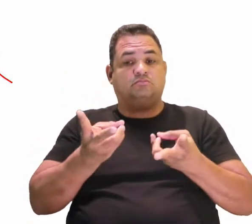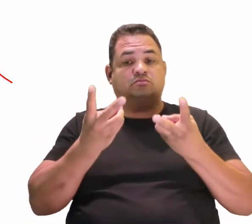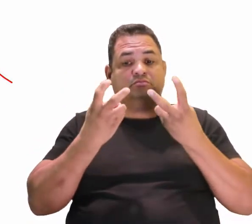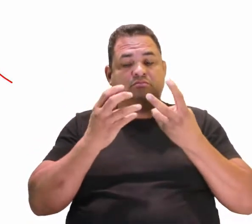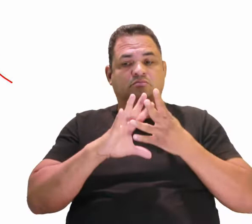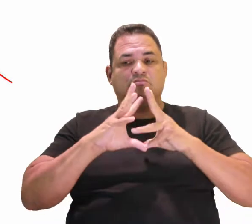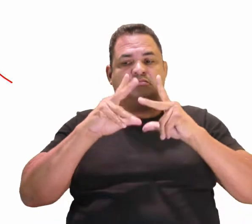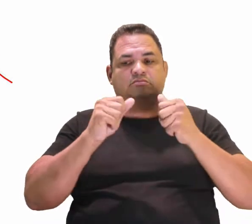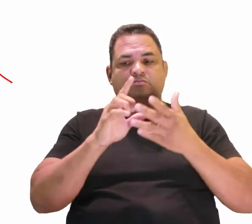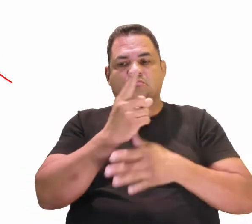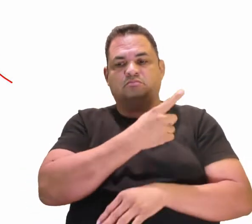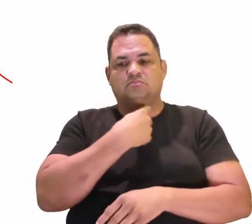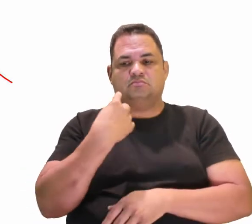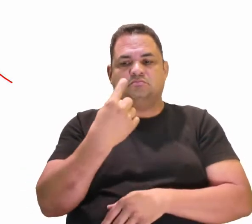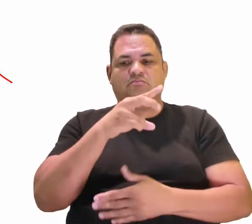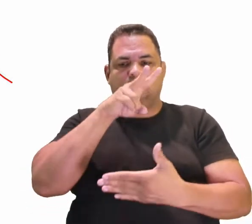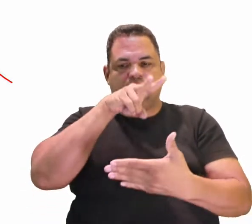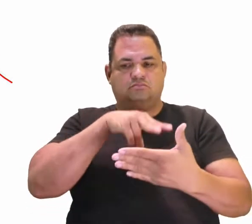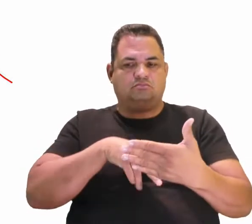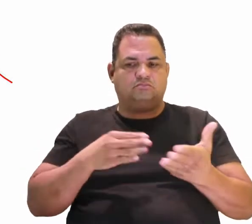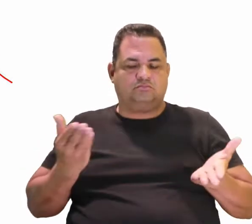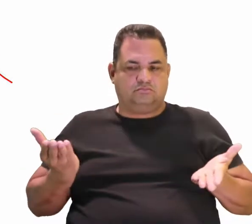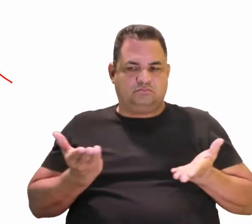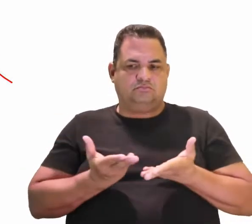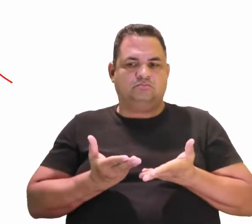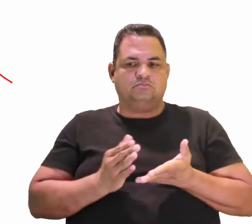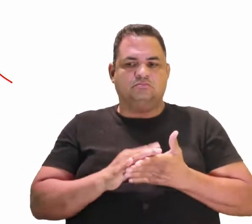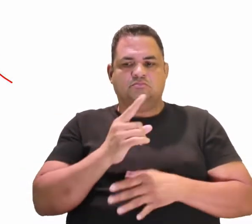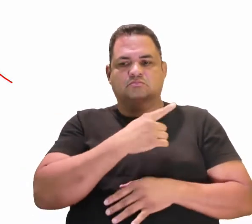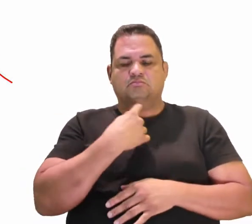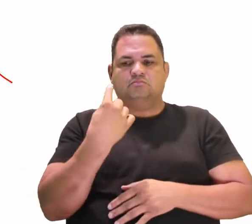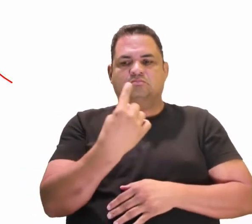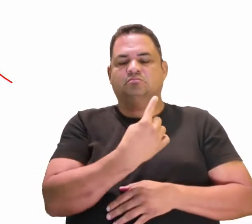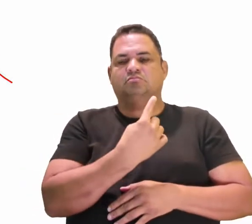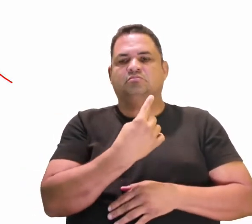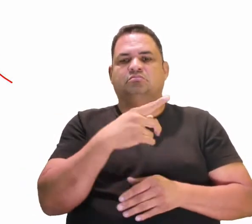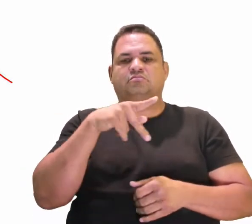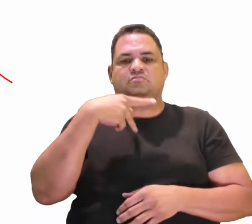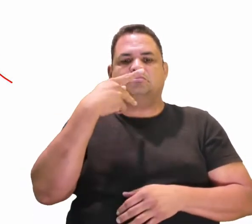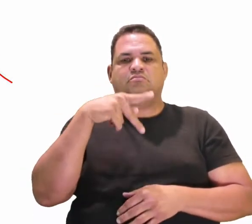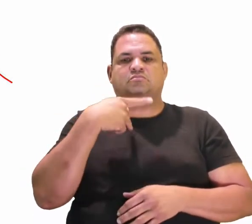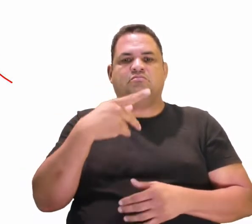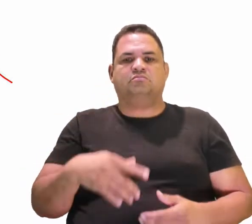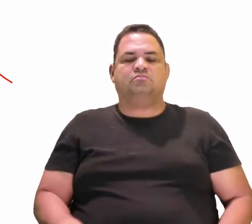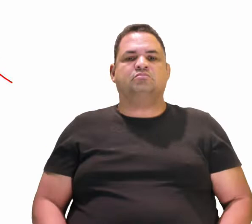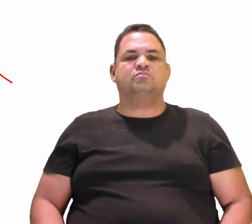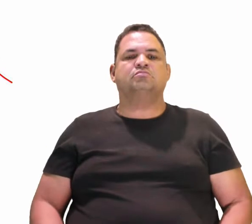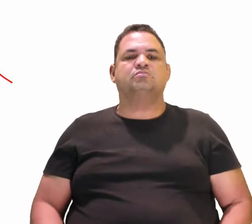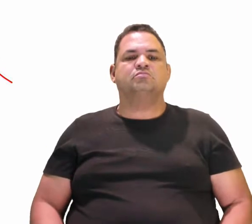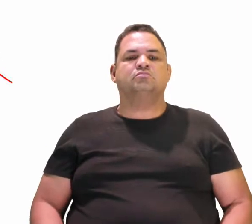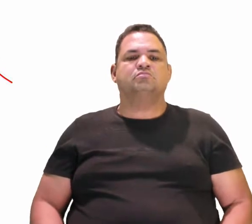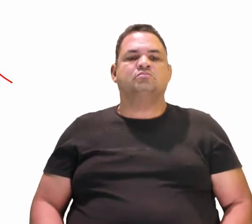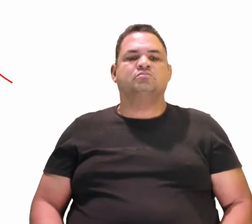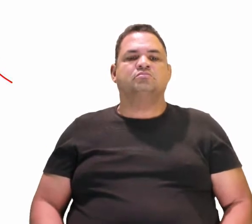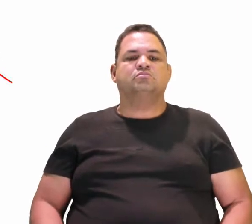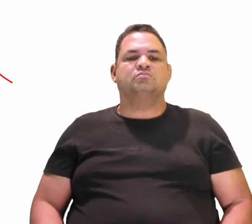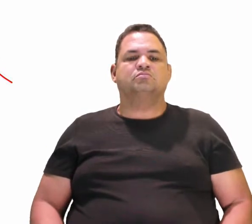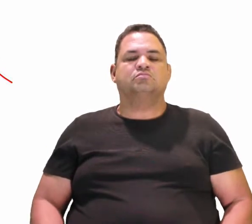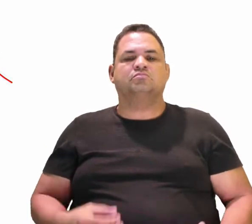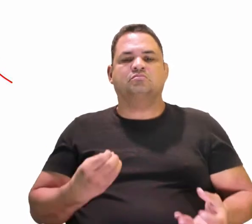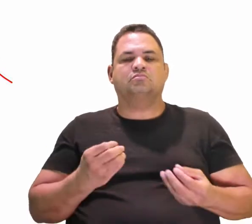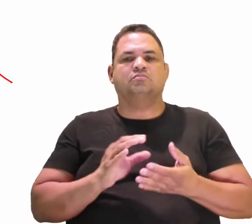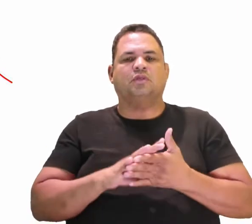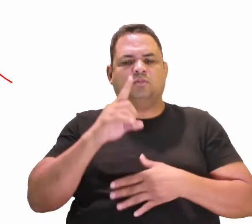mas tudo que nós estamos lendo até agora, nós estamos falando sobre a questão do